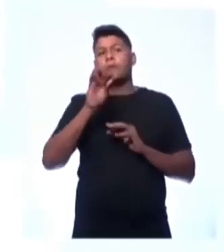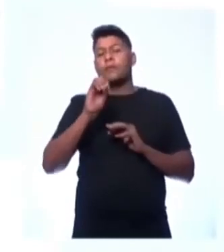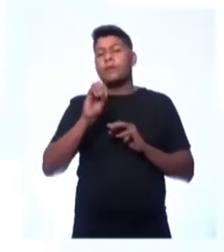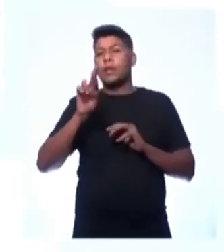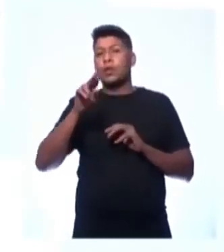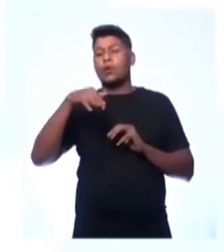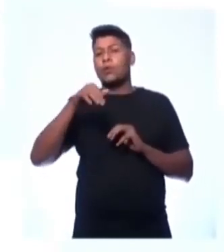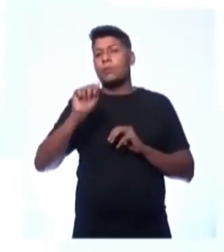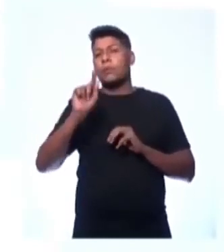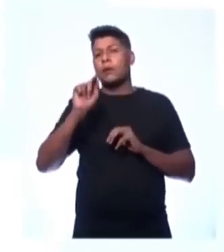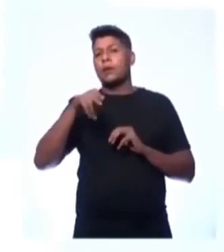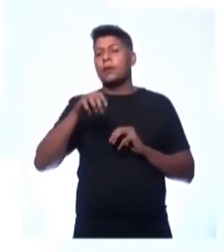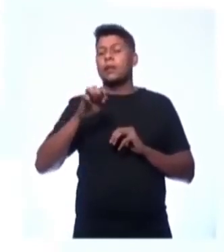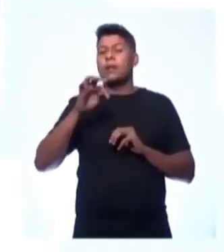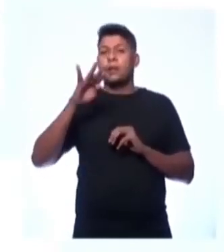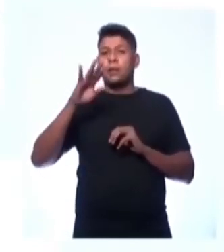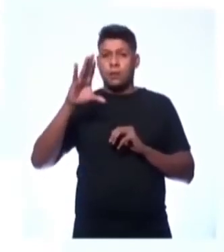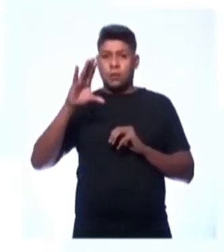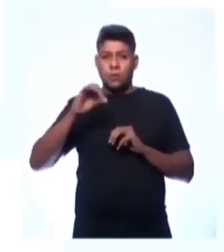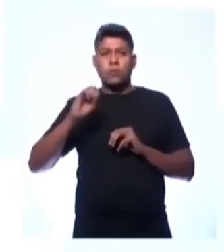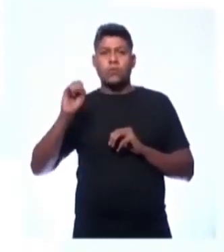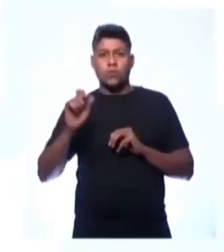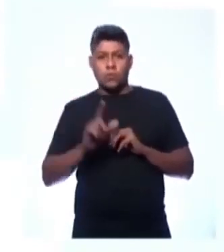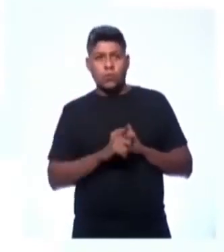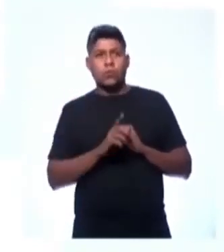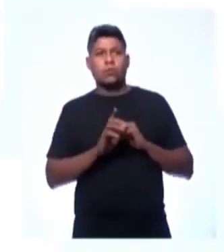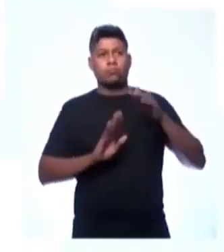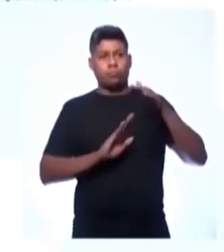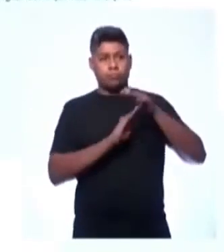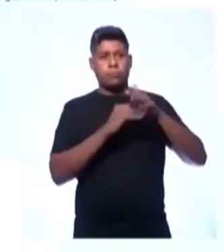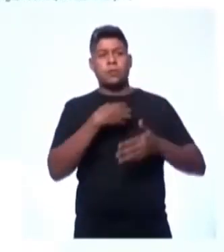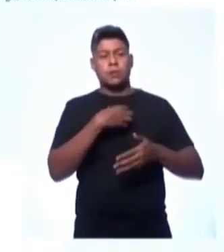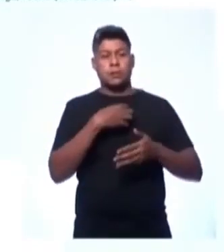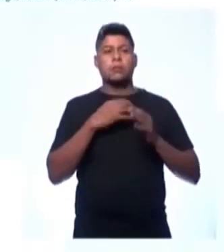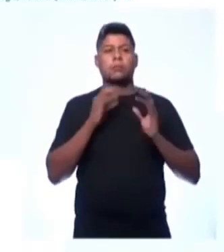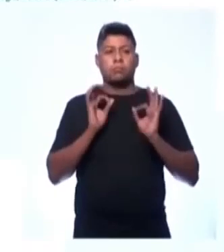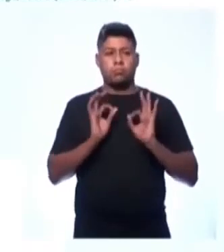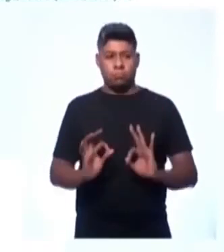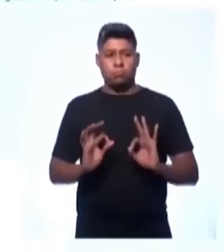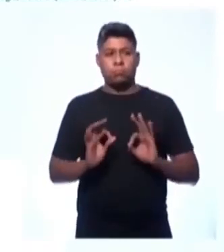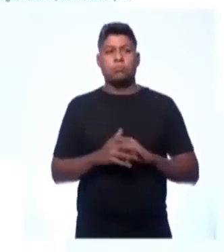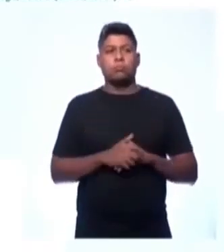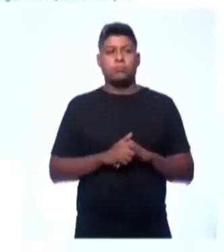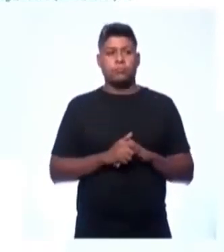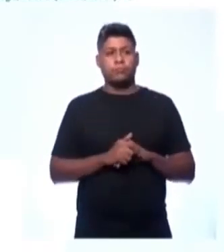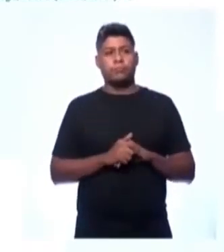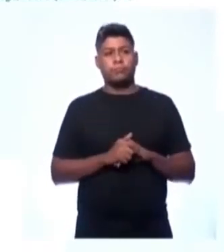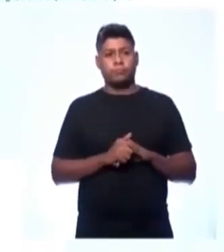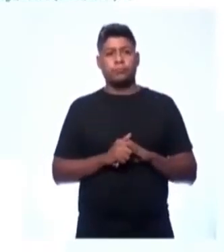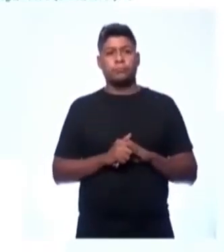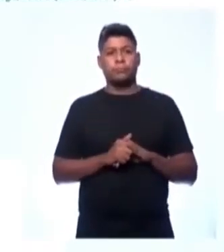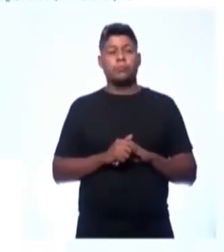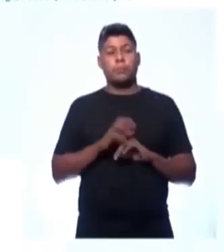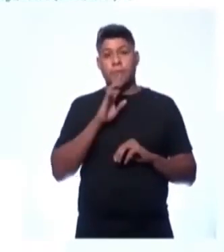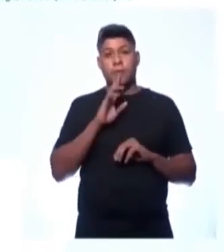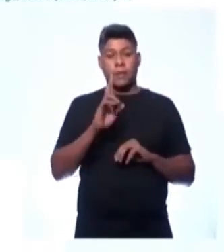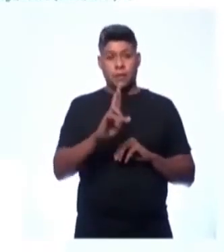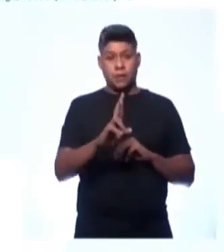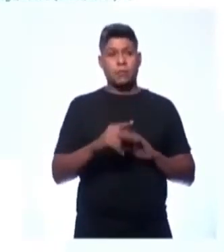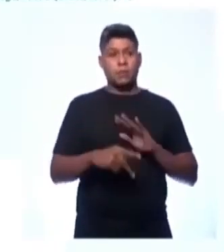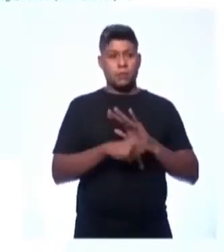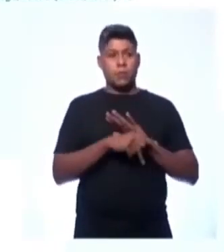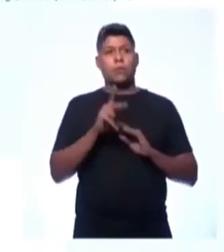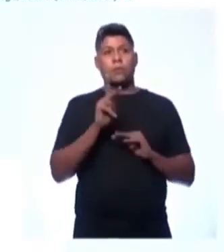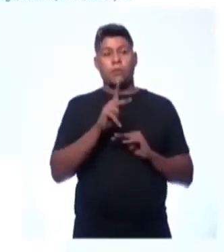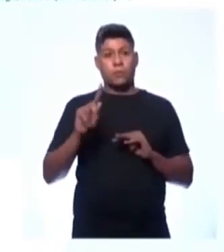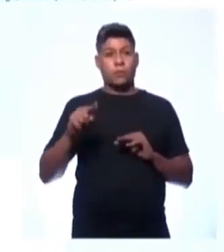saindo do norte indo para o sul, né? A força está ali para cima e o sentido da corrente elétrica, né? Bom, Legal. estudantes, respondam para os seus professores